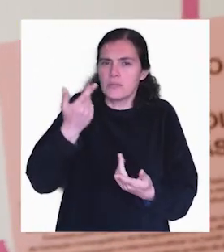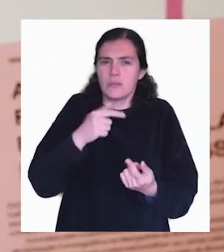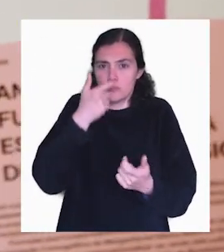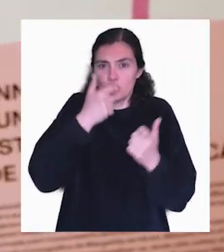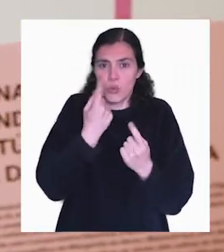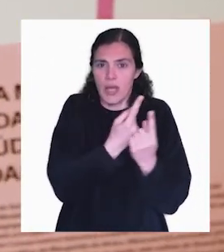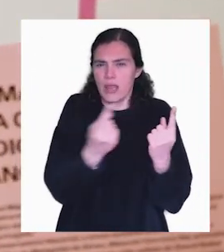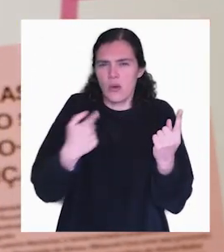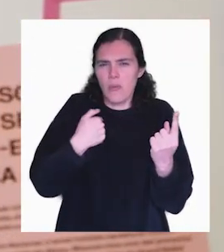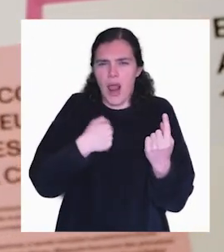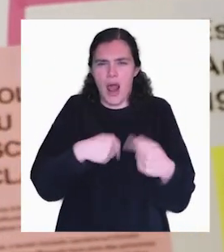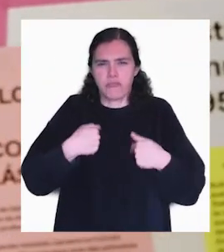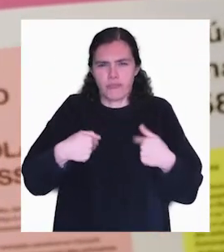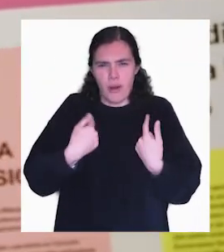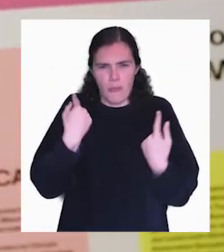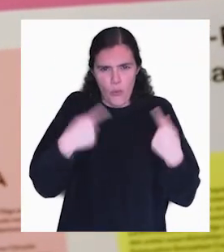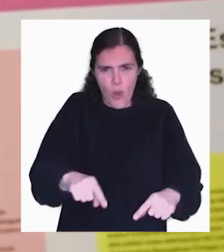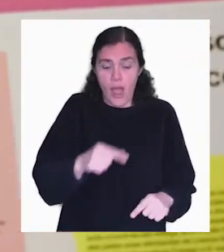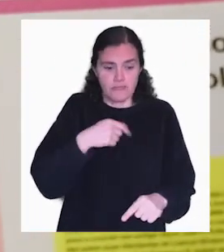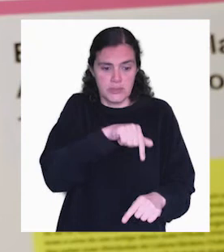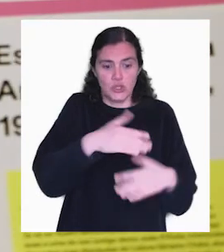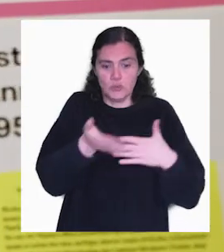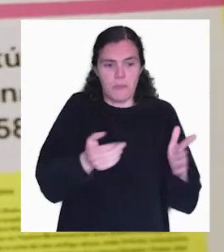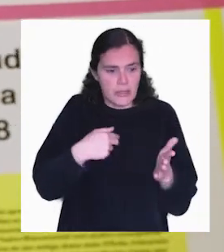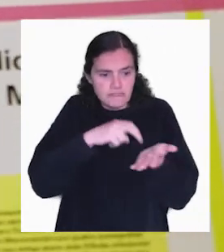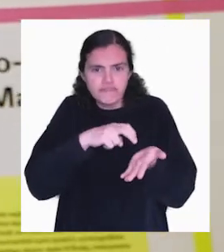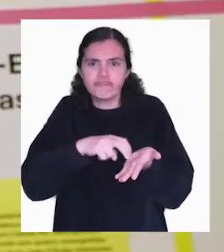cada visitante que atravessa este espaço, mas também